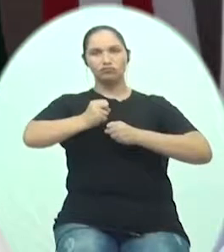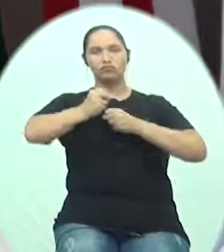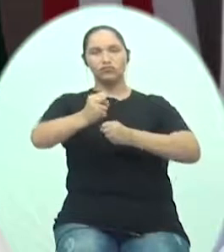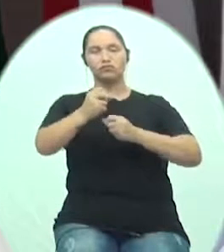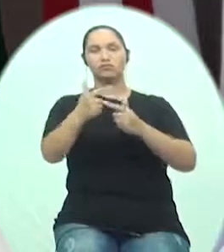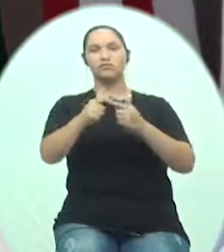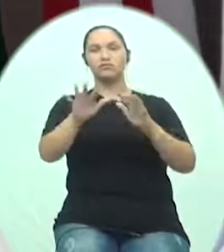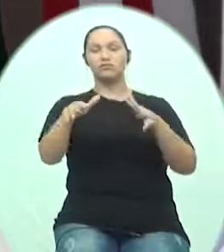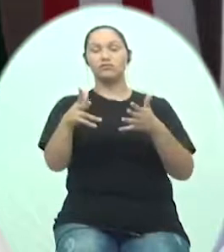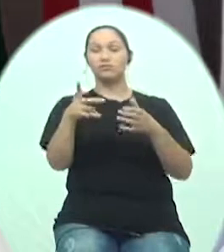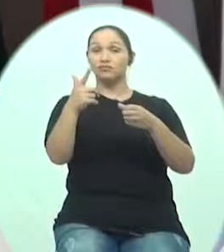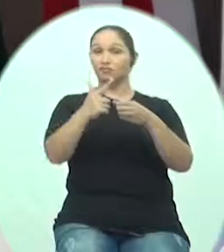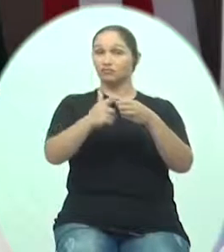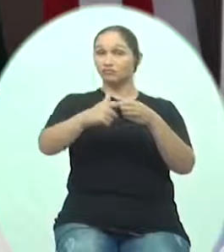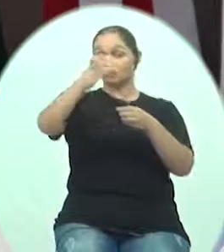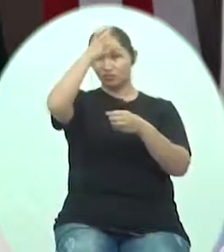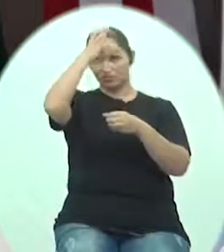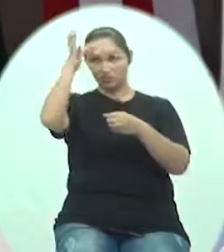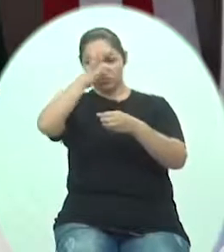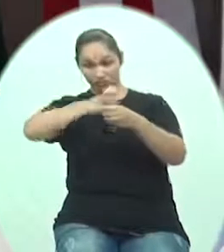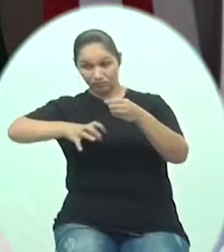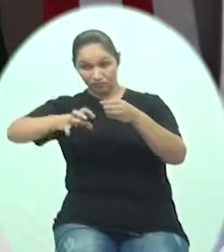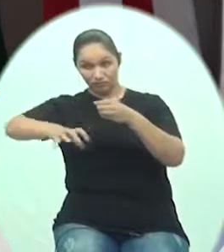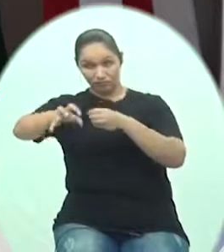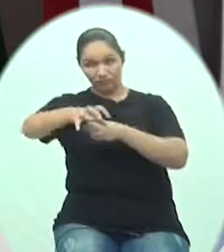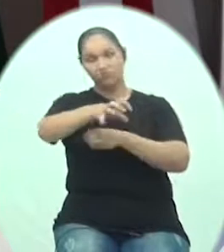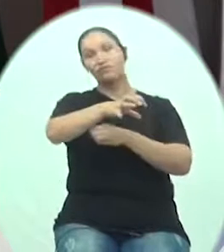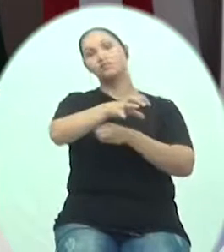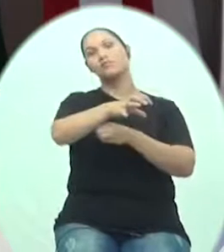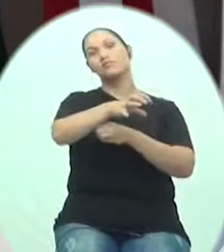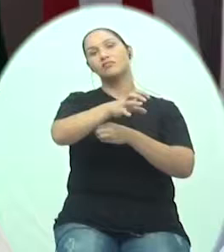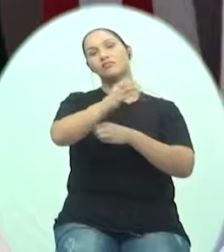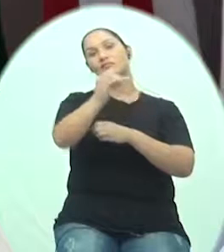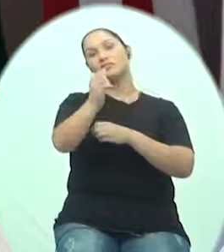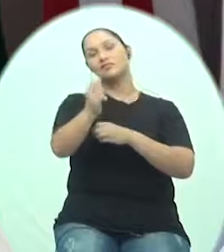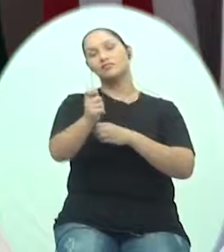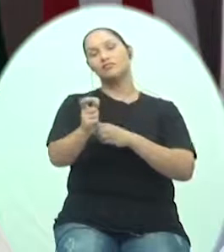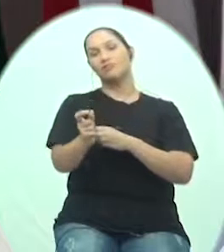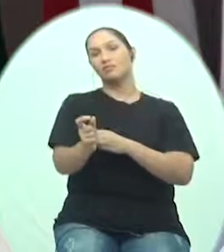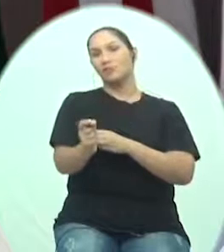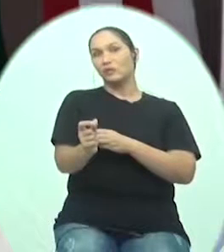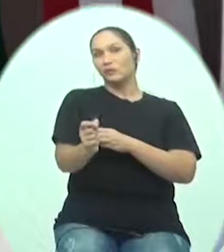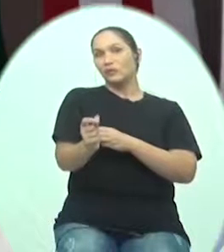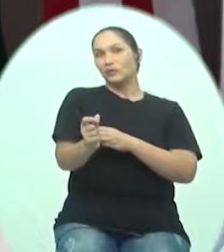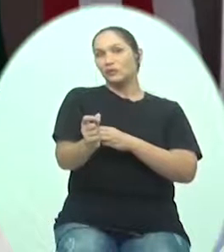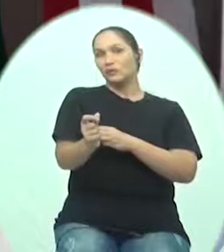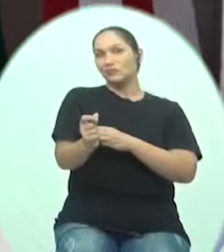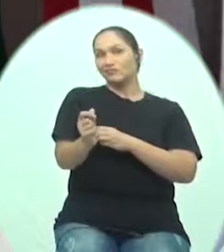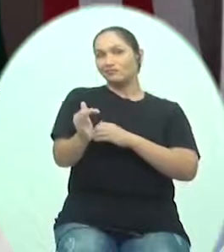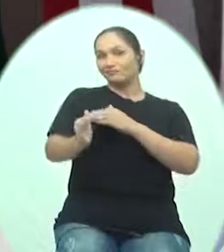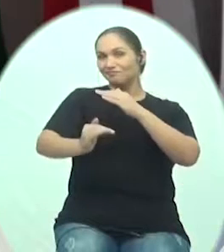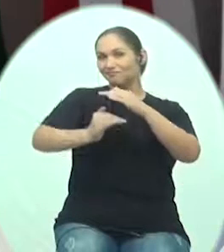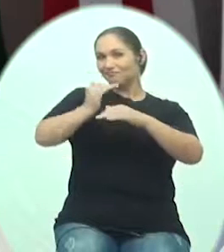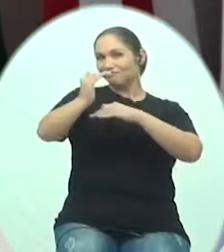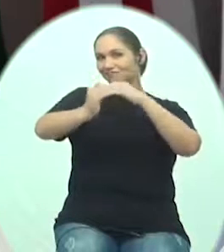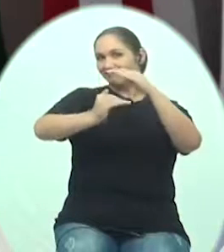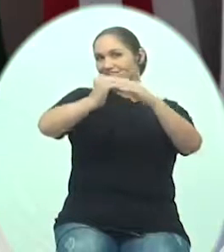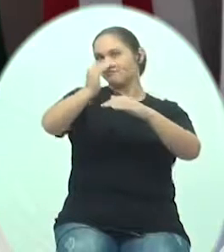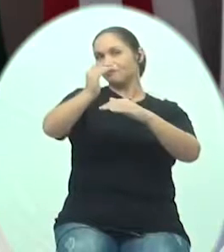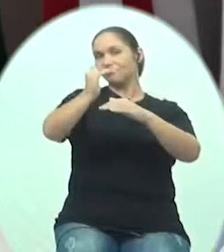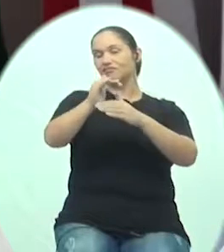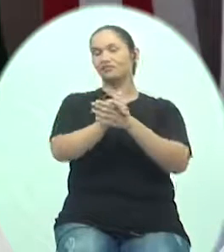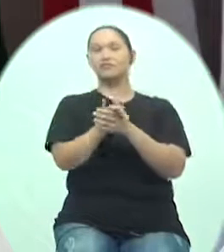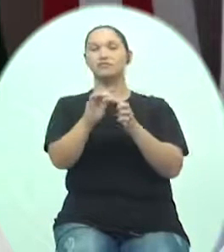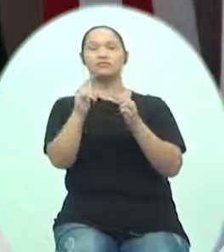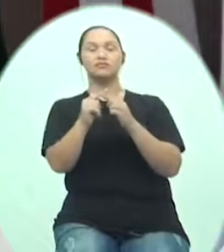assim a nossa cidade a nossa região vai prosperar economicamente vai se desenvolver economicamente